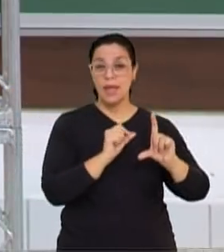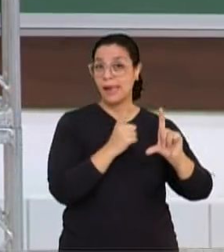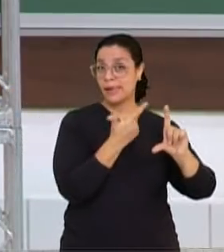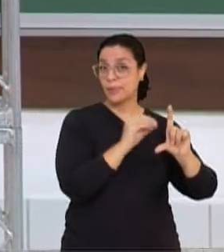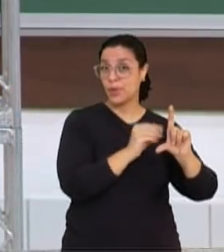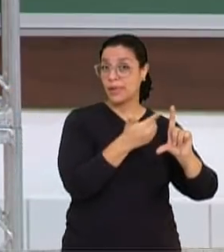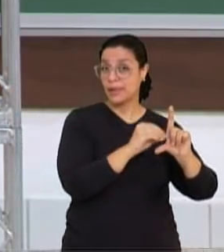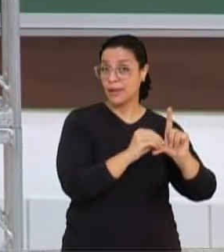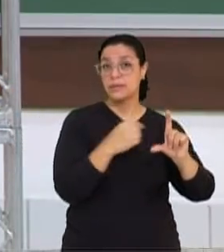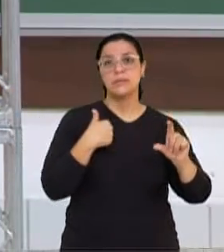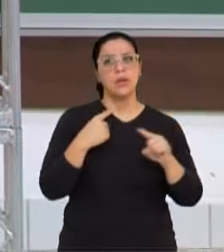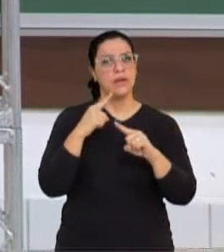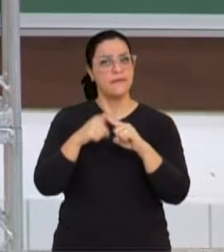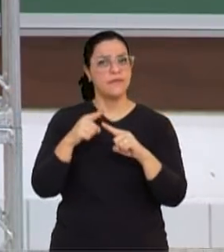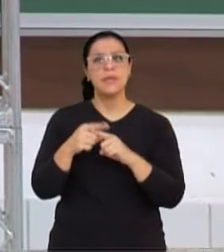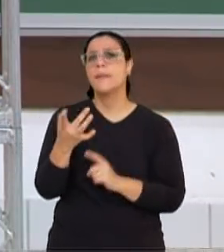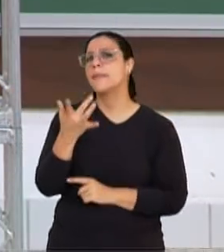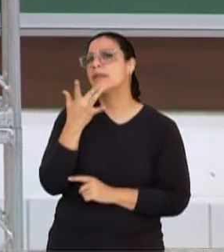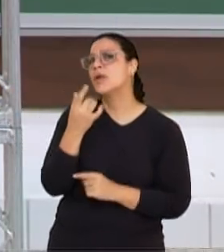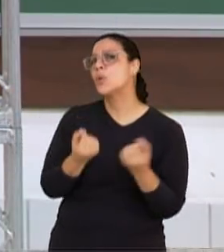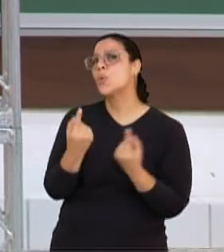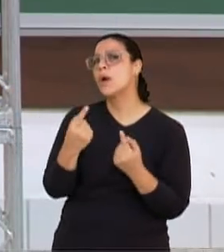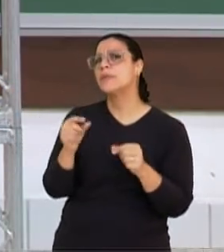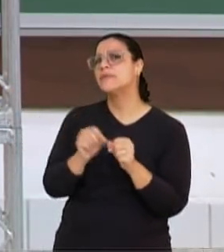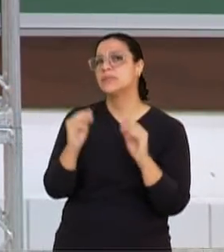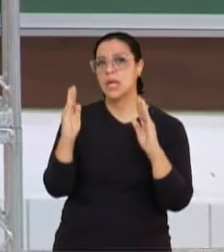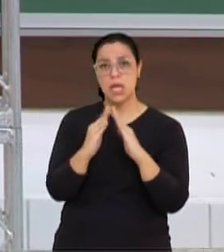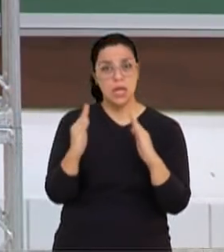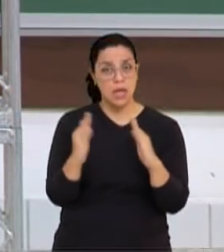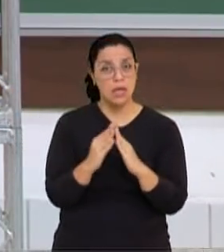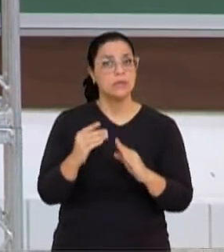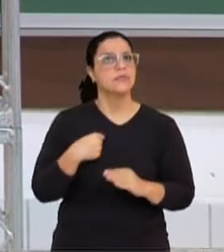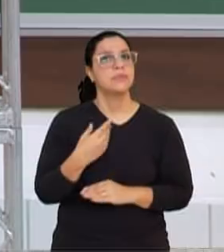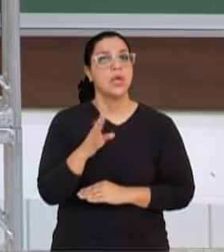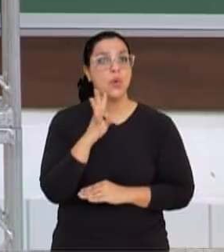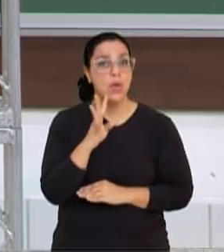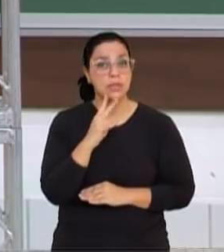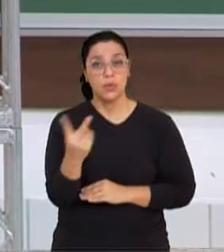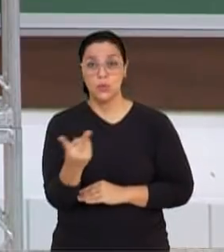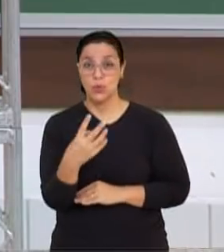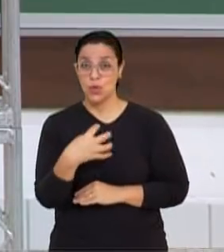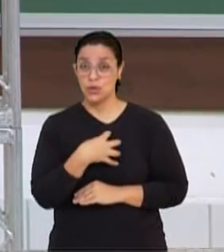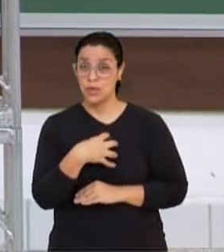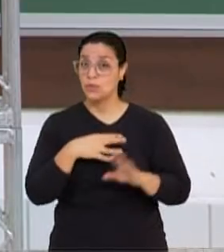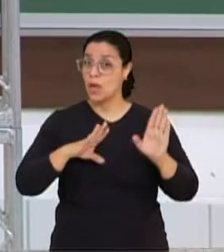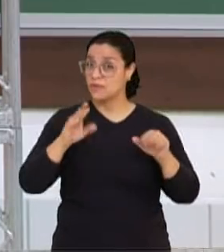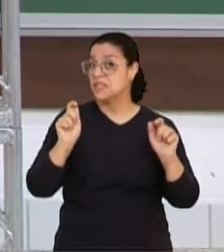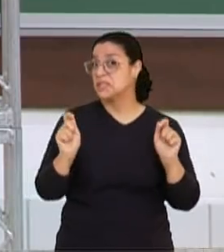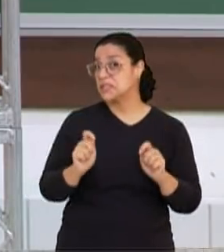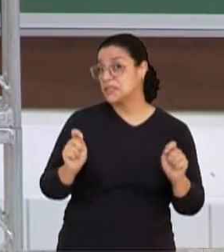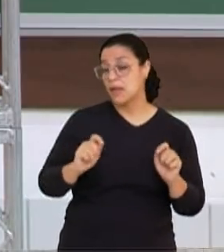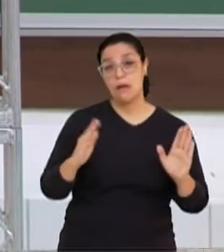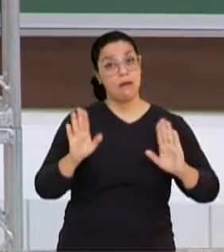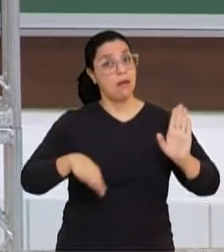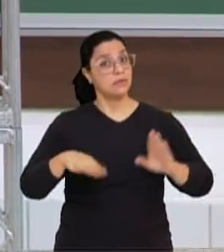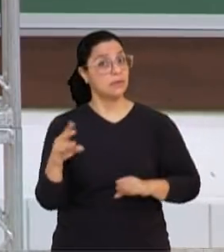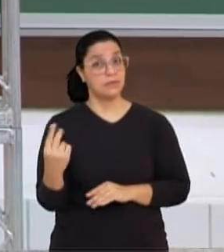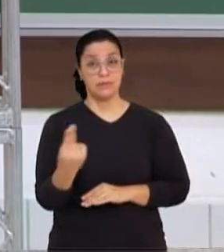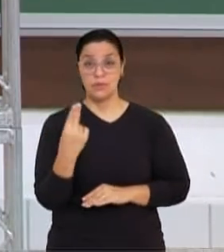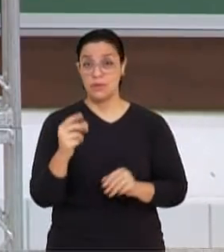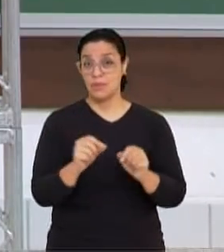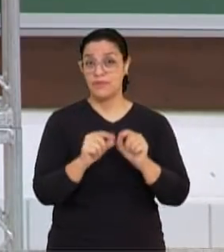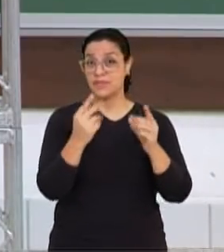uma multiplicação. Qual forma você prefere fazer aí em casa? É bom que você conheça as duas, porque dependendo do cálculo pode